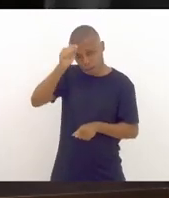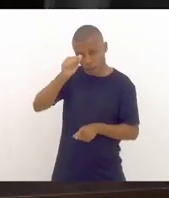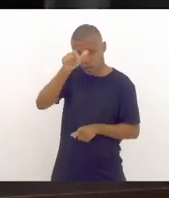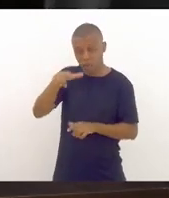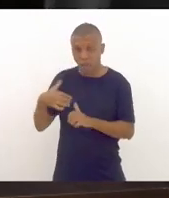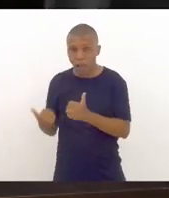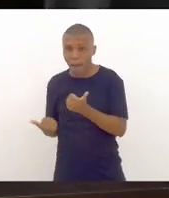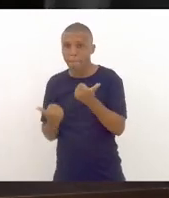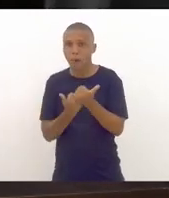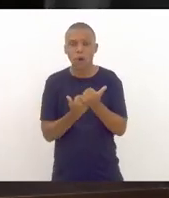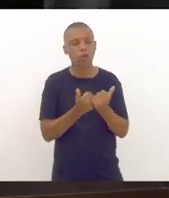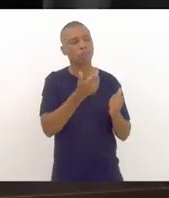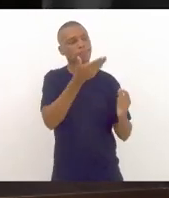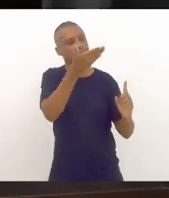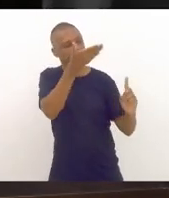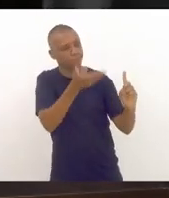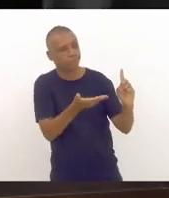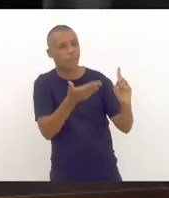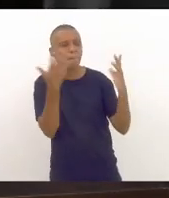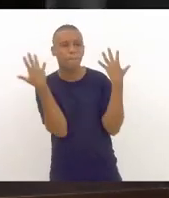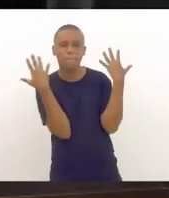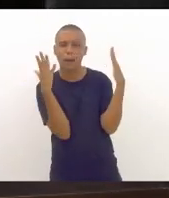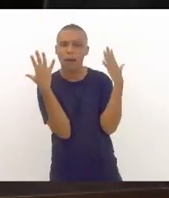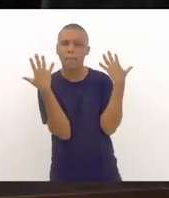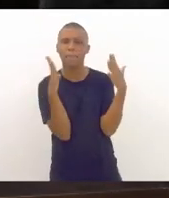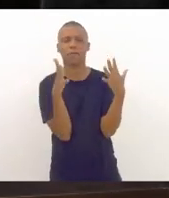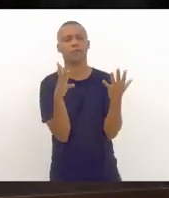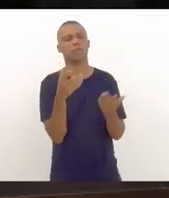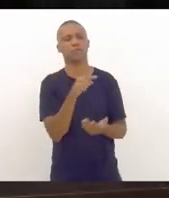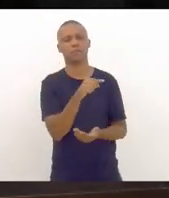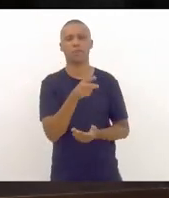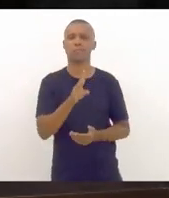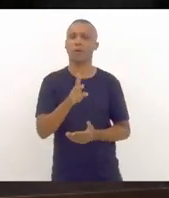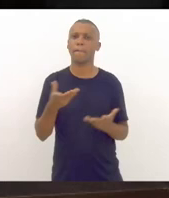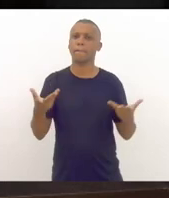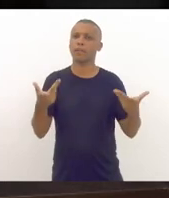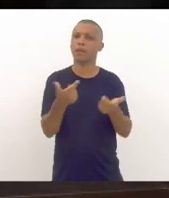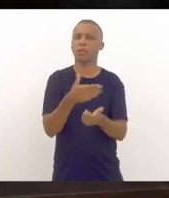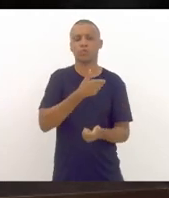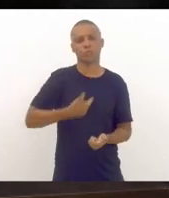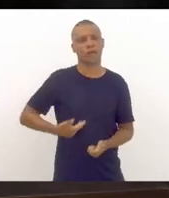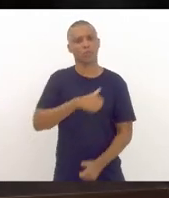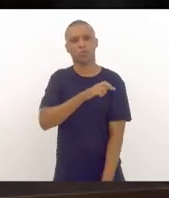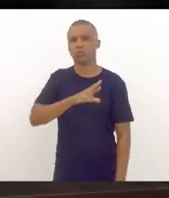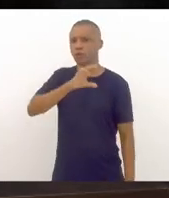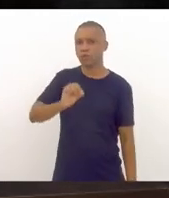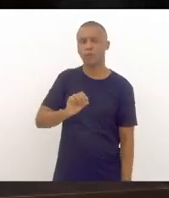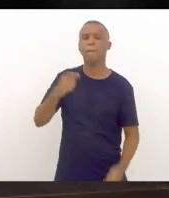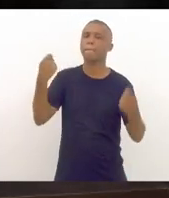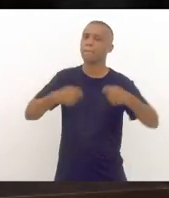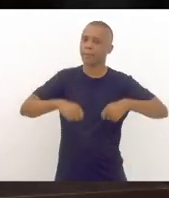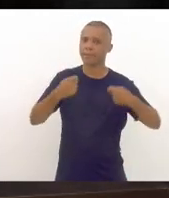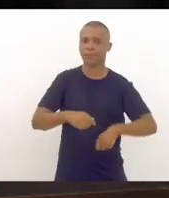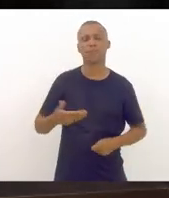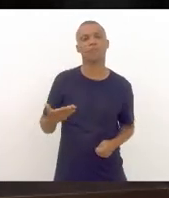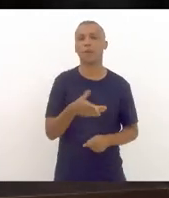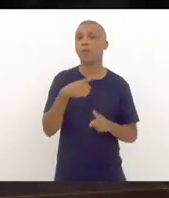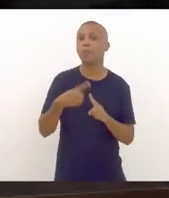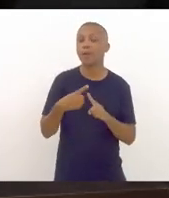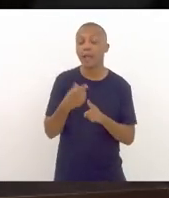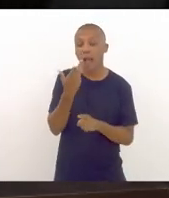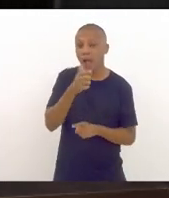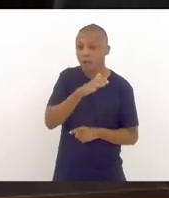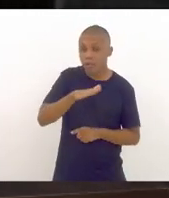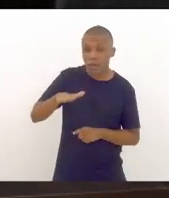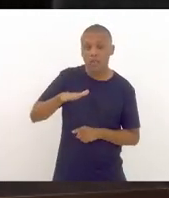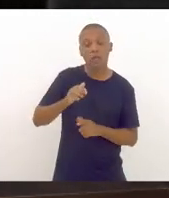Romário. Conte conosco, parabéns, continue brilhando, porque o Estado do Rio de Janeiro precisa de você, porque as crianças,